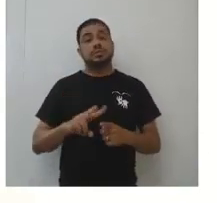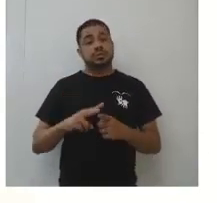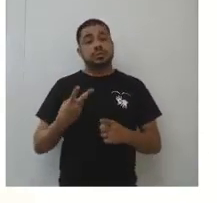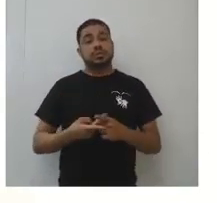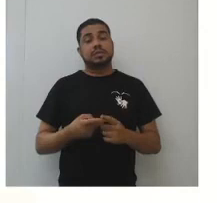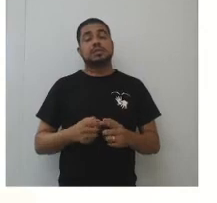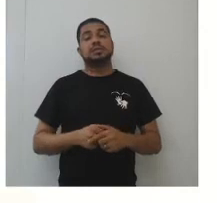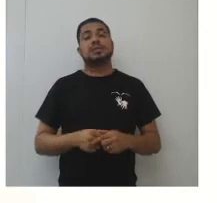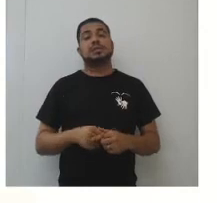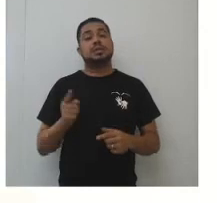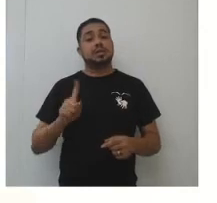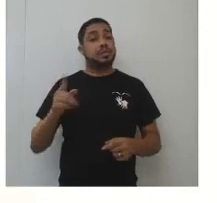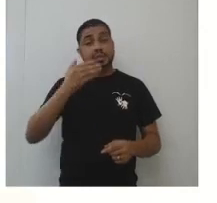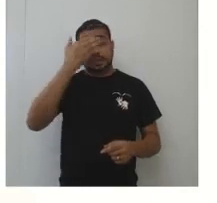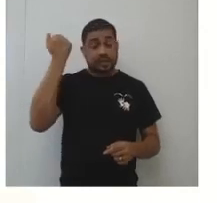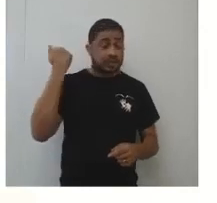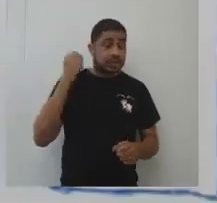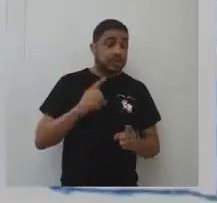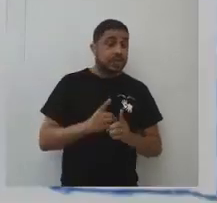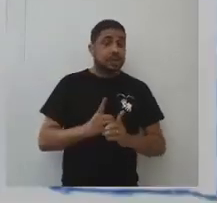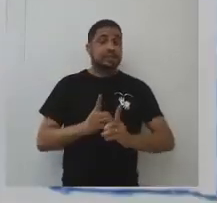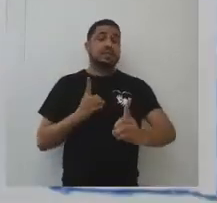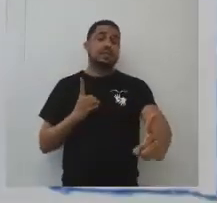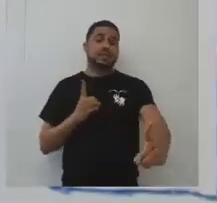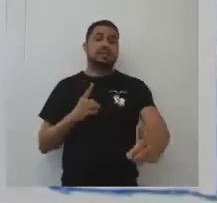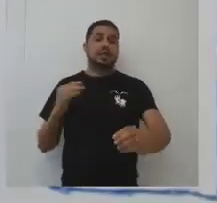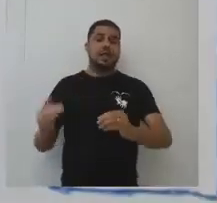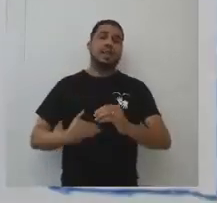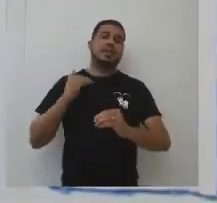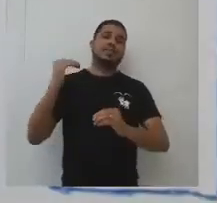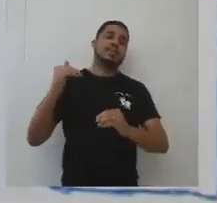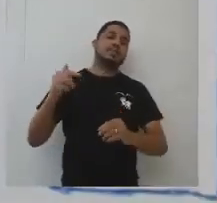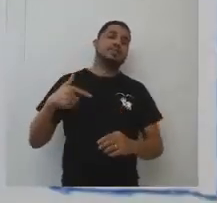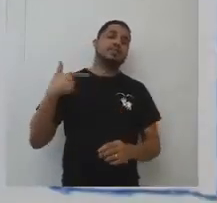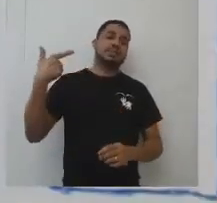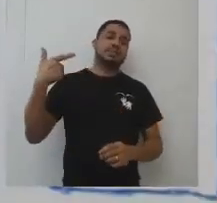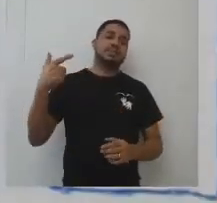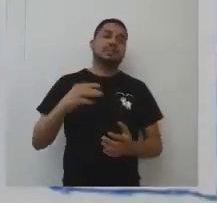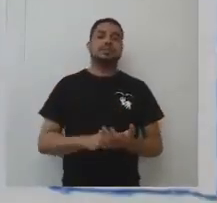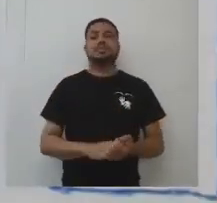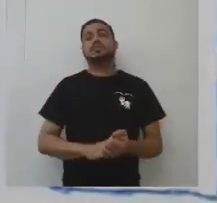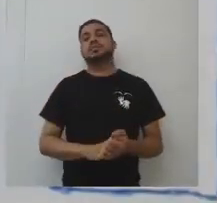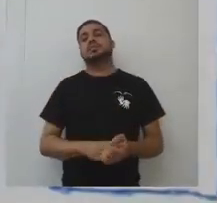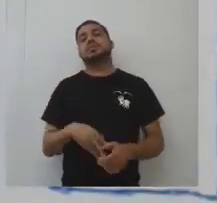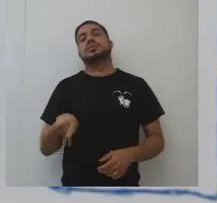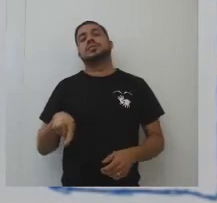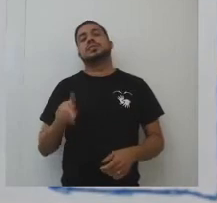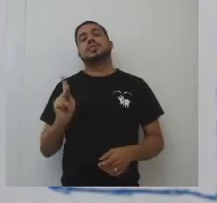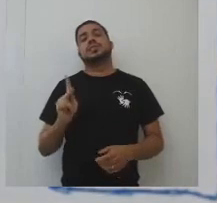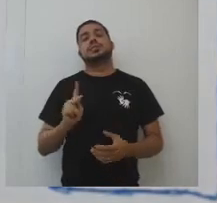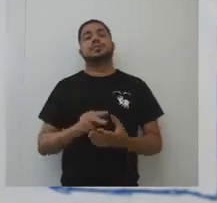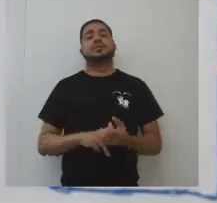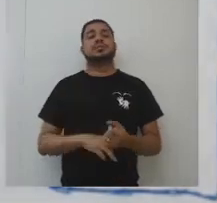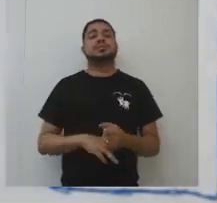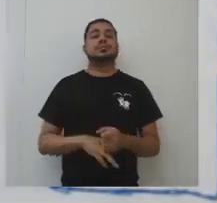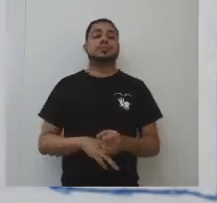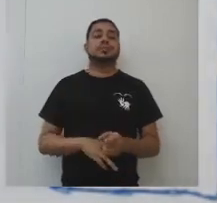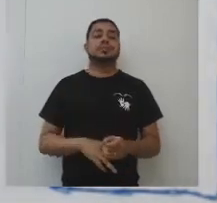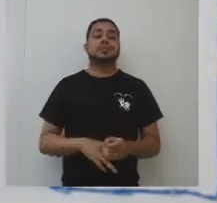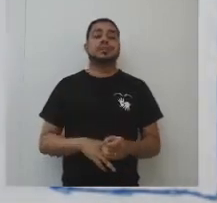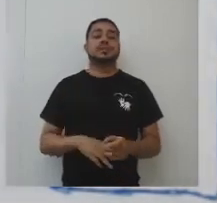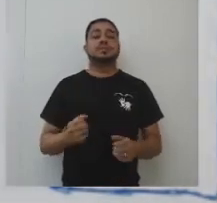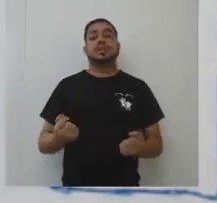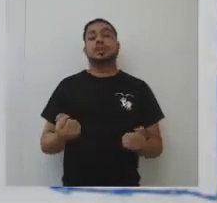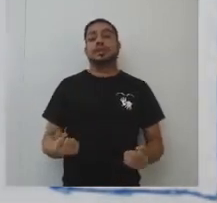dobrou. Mas tu não esquece que a distância é elevada ao quadrado. Então vai ficar K, vai ficar